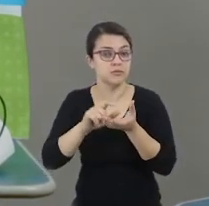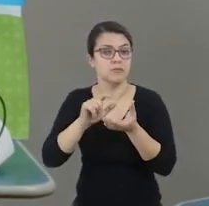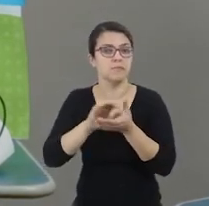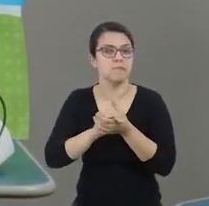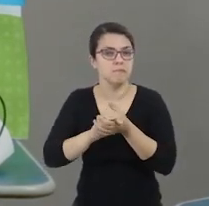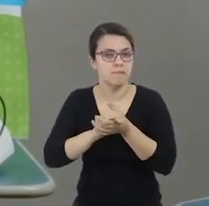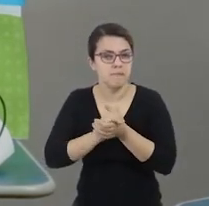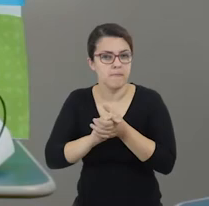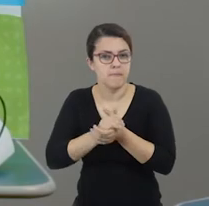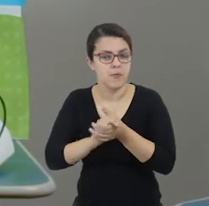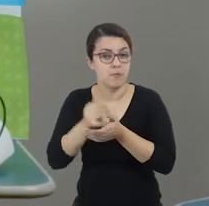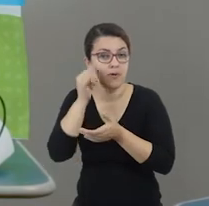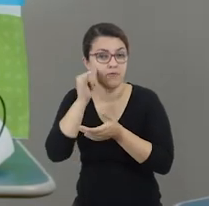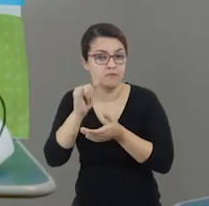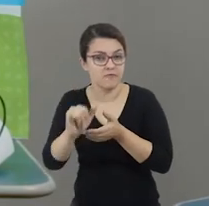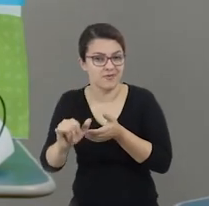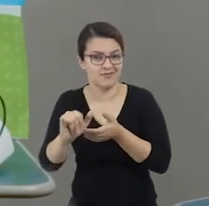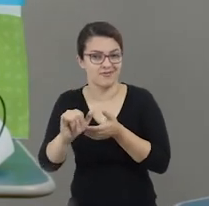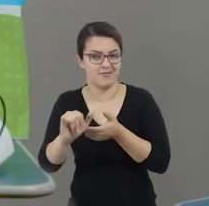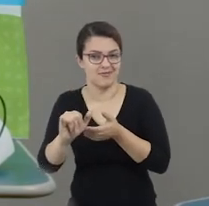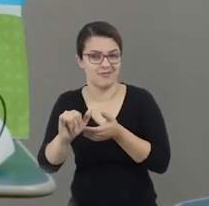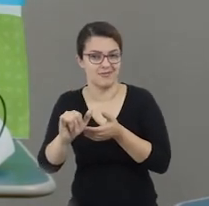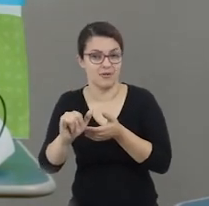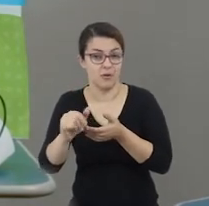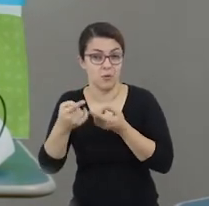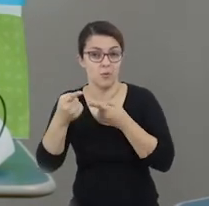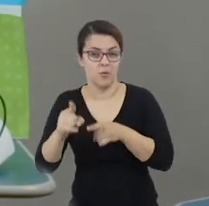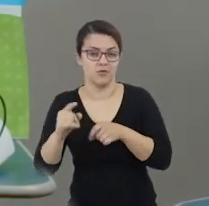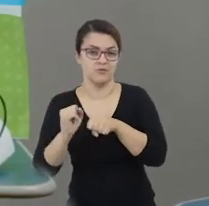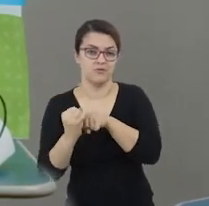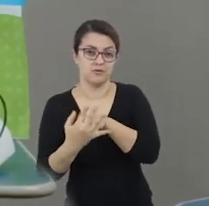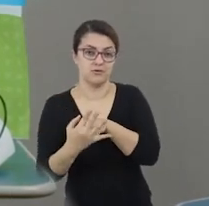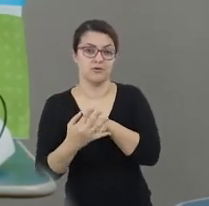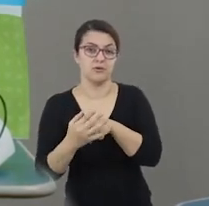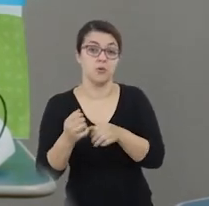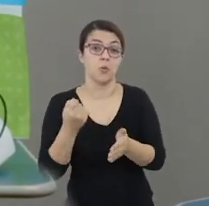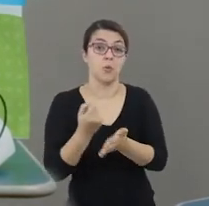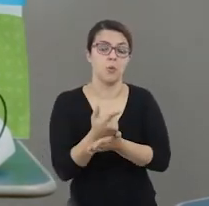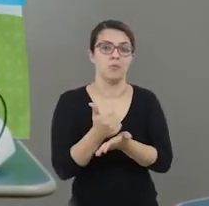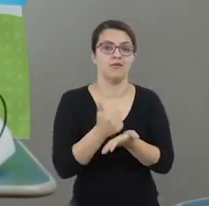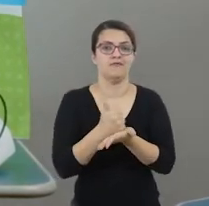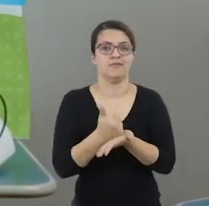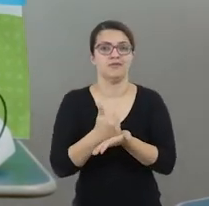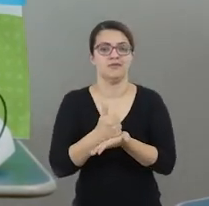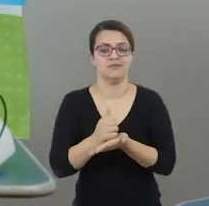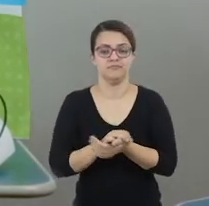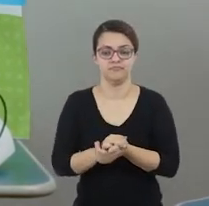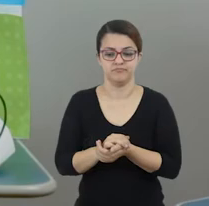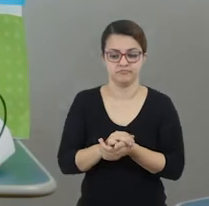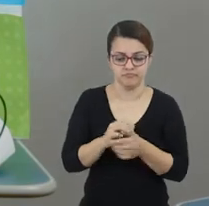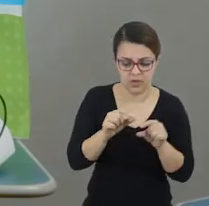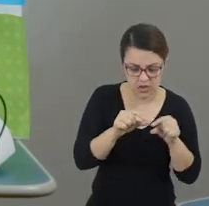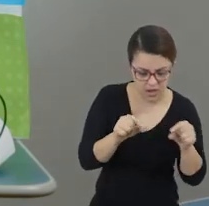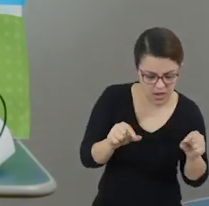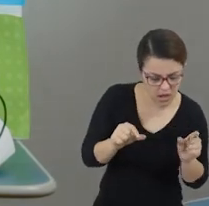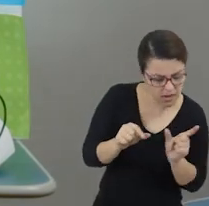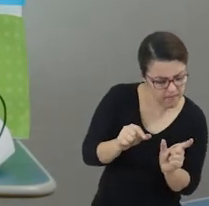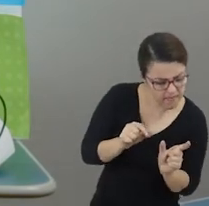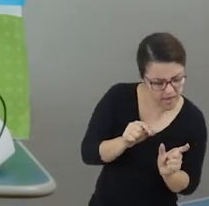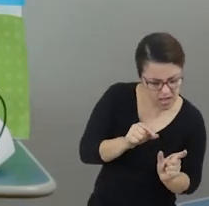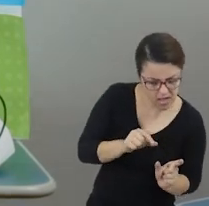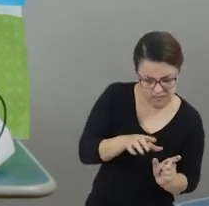do coronavírus e é vendido na farmácia? Ela vai responder verbalmente, aí ela pode encontrar a